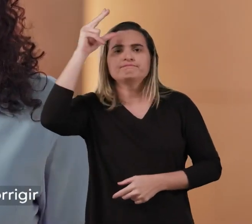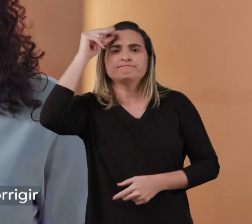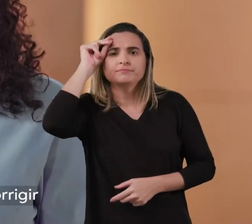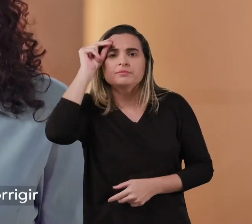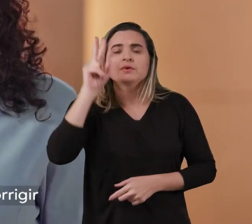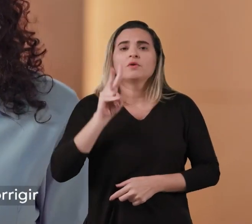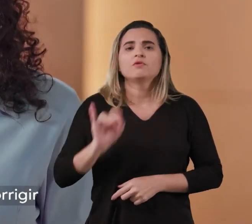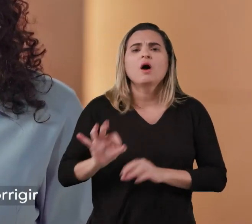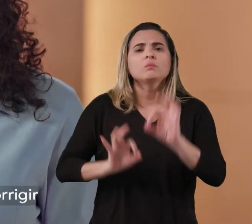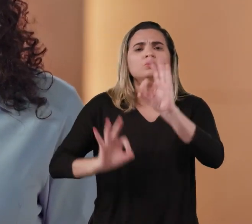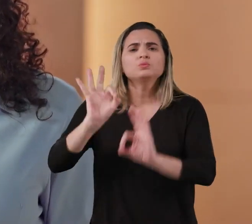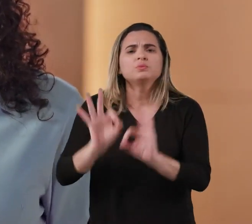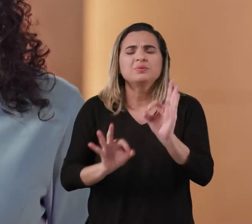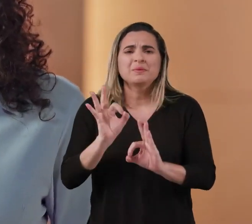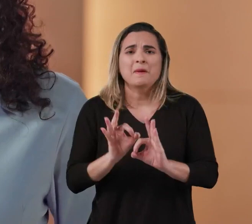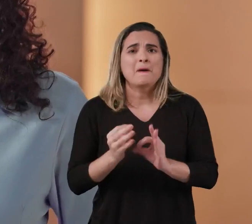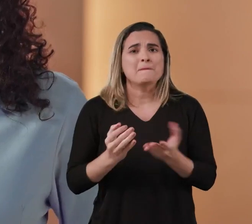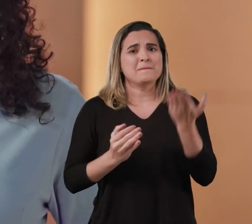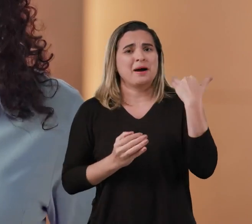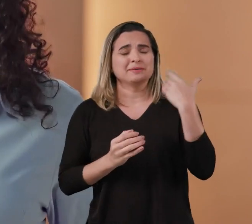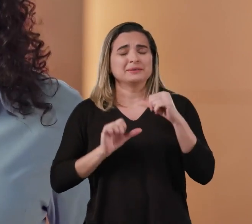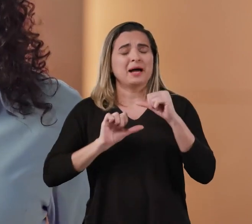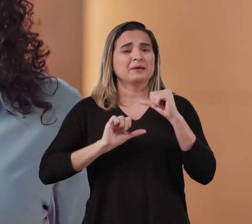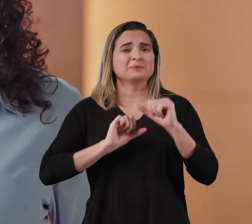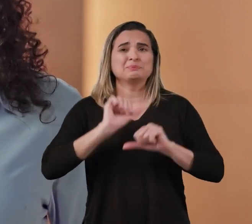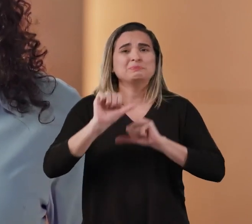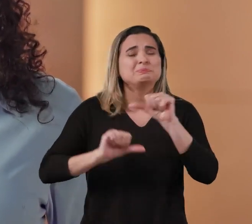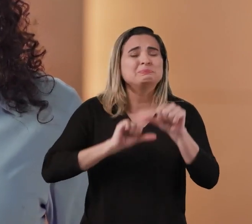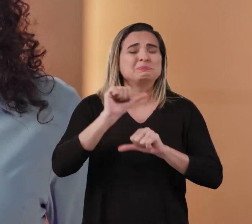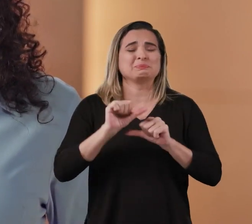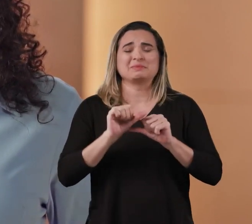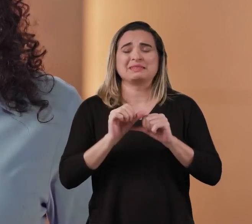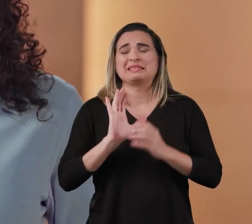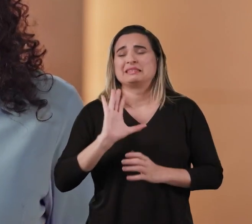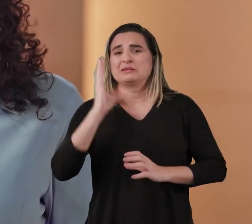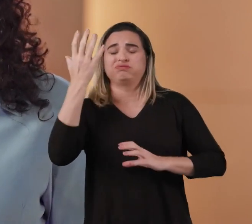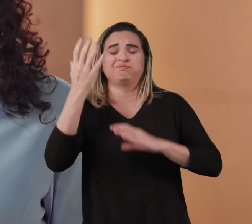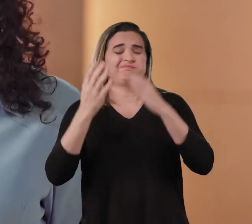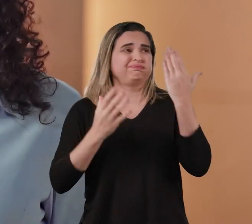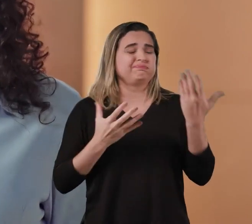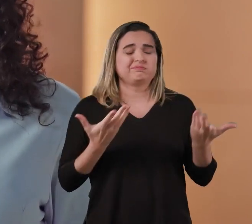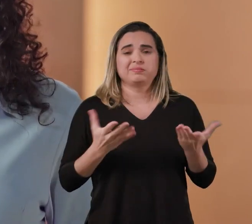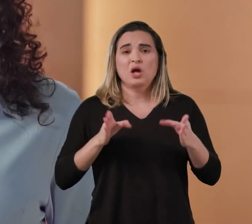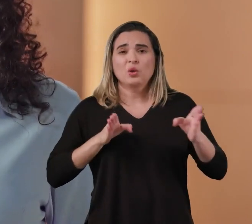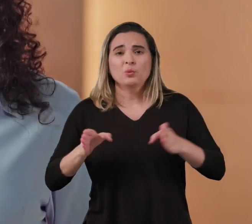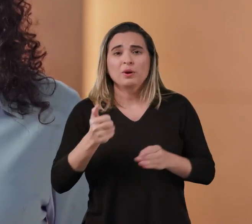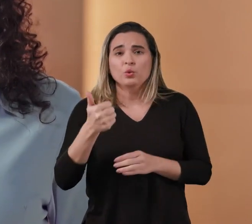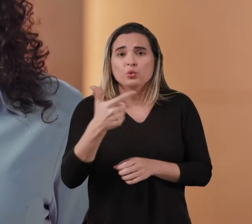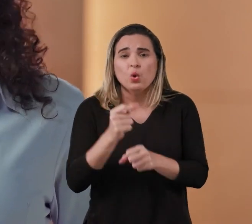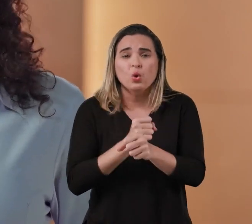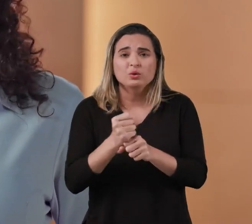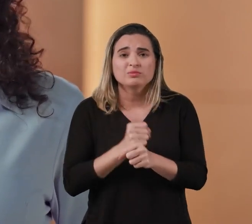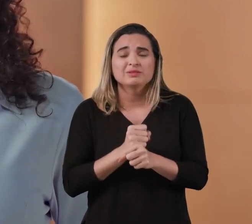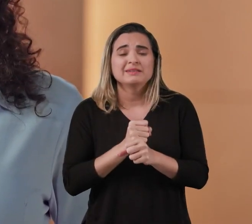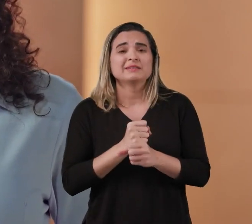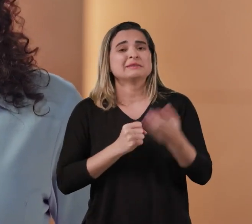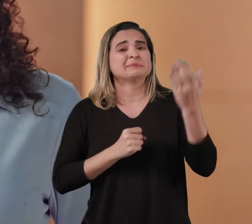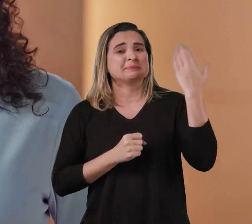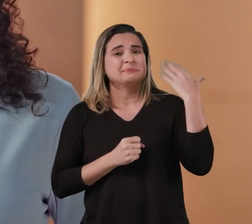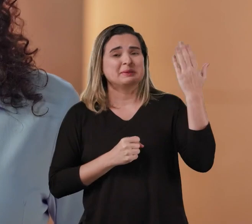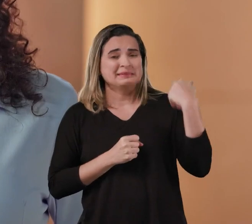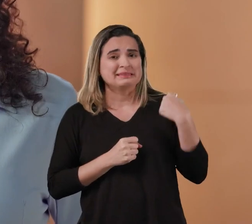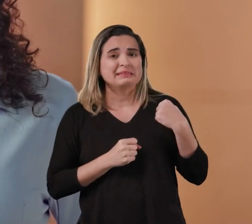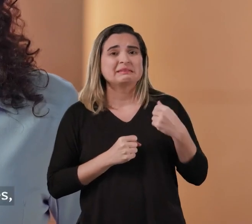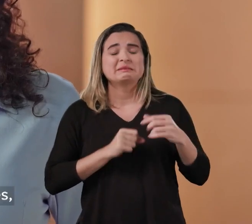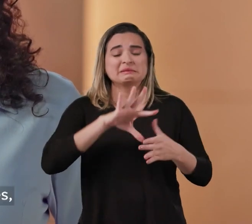vai começar a corrigir um dos legados mais cruéis deixados por quem passou 12 anos na prefeitura e na educação deixou